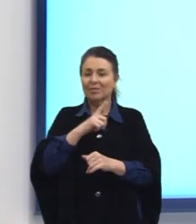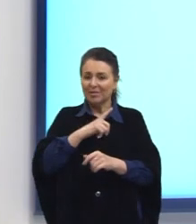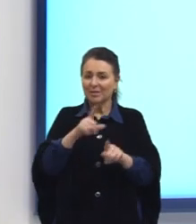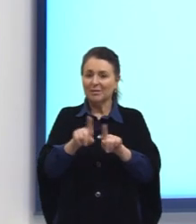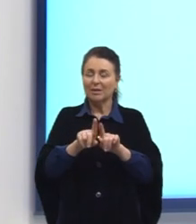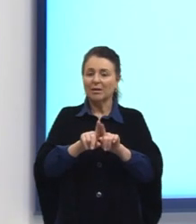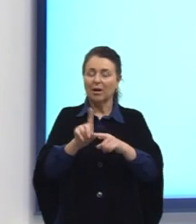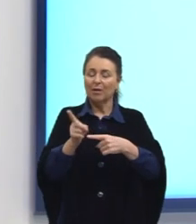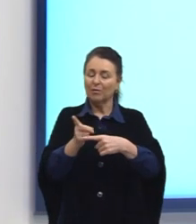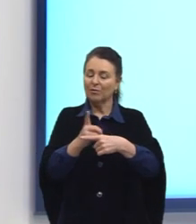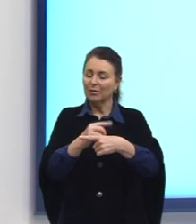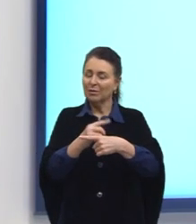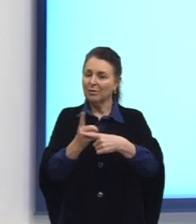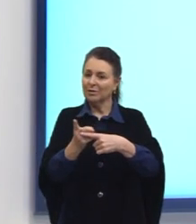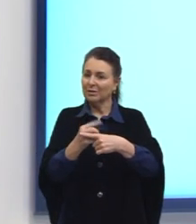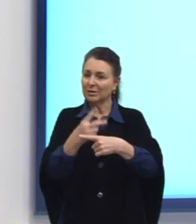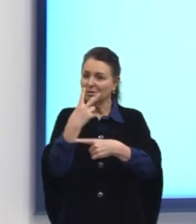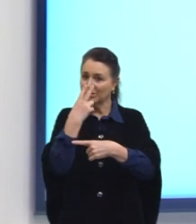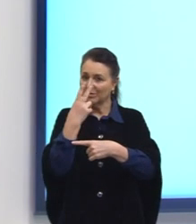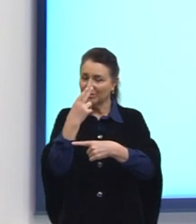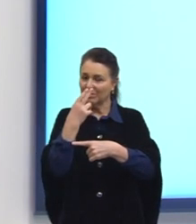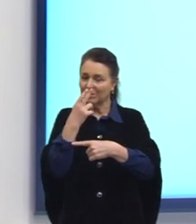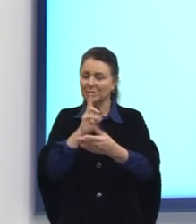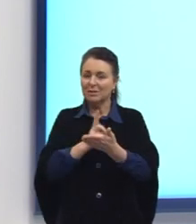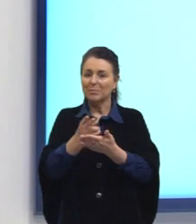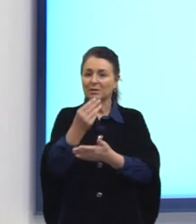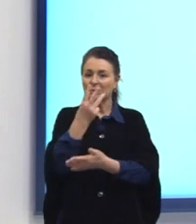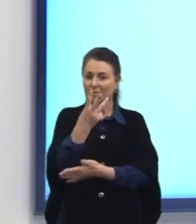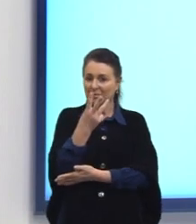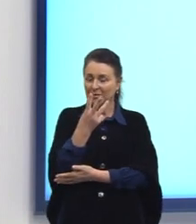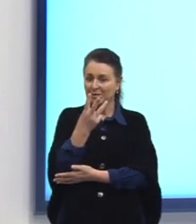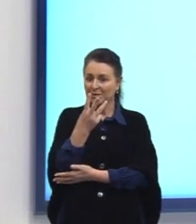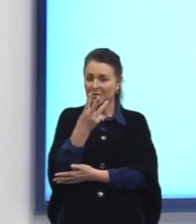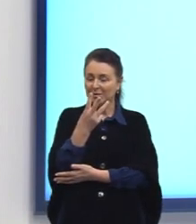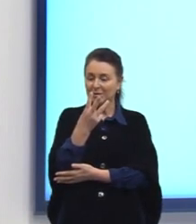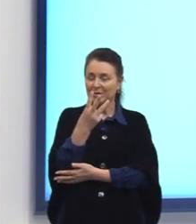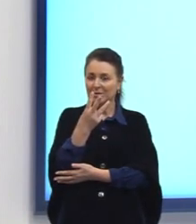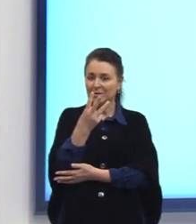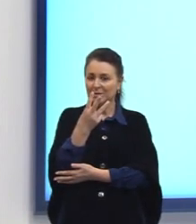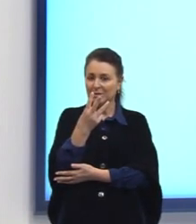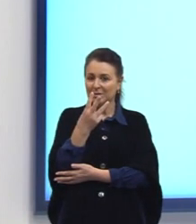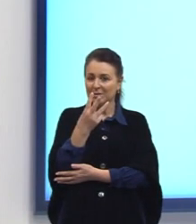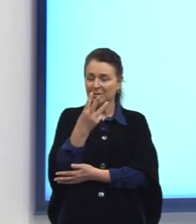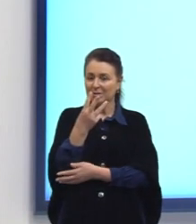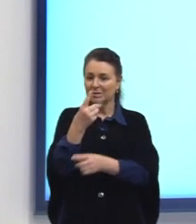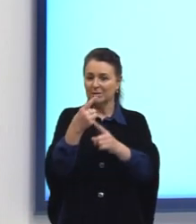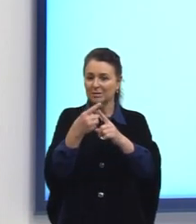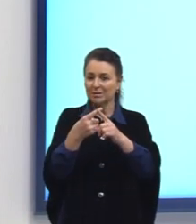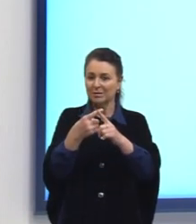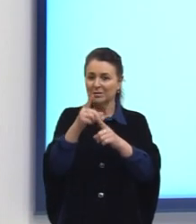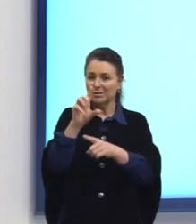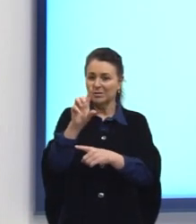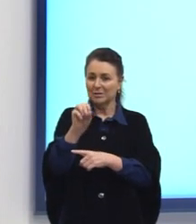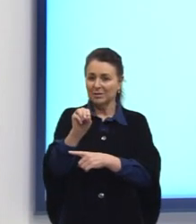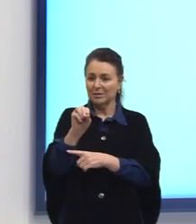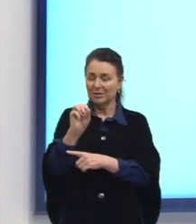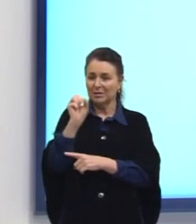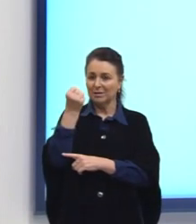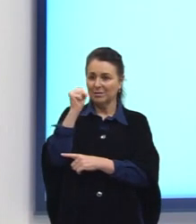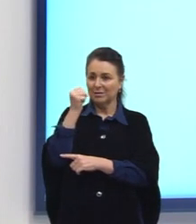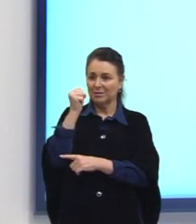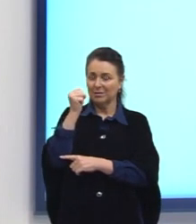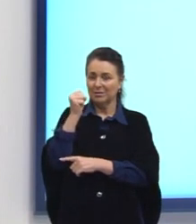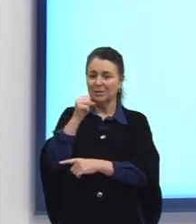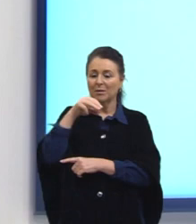mesma velocidade certo que vai ser três elevado três multiplicado por 10 elevado na 8 um valor bem alto